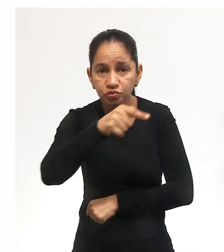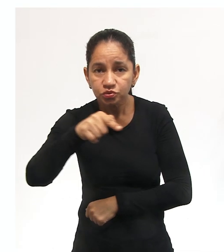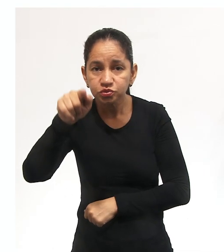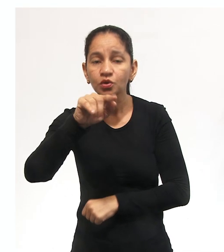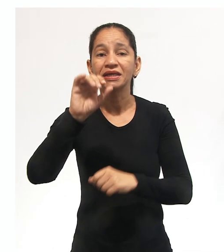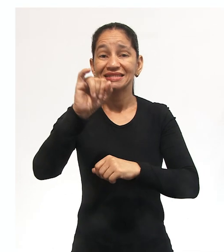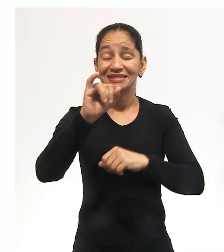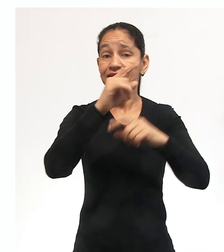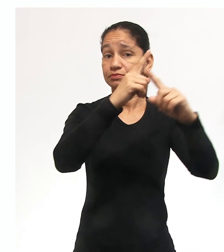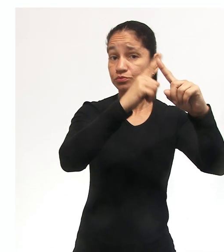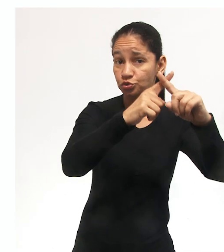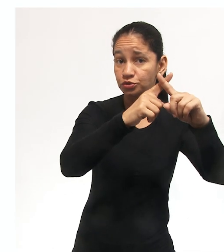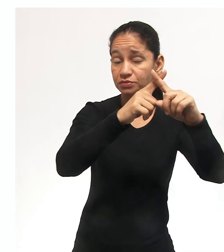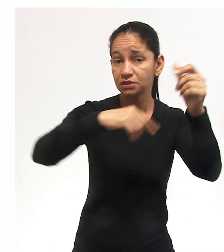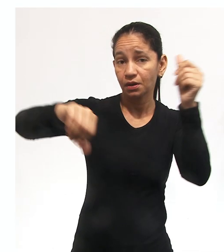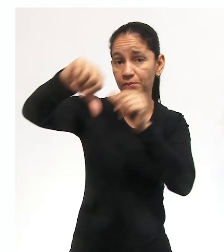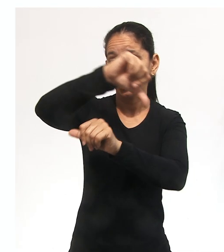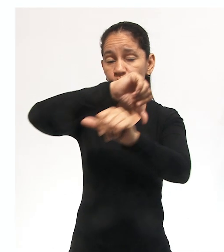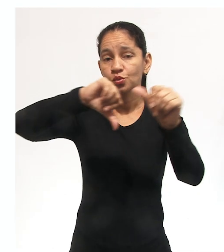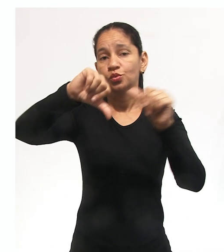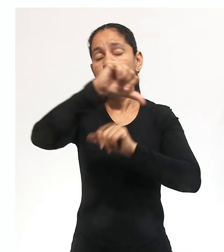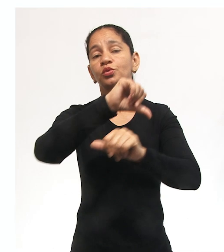dividindo. Então, a gente vai ter